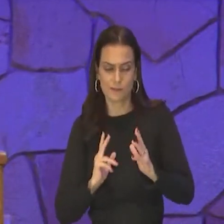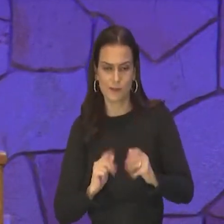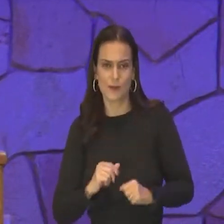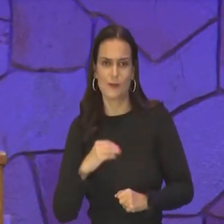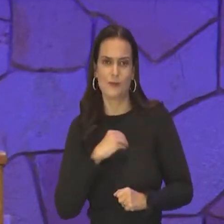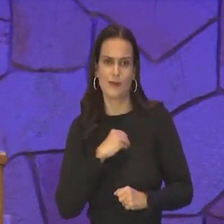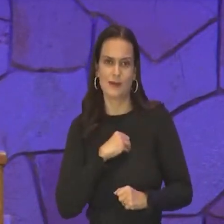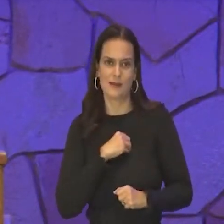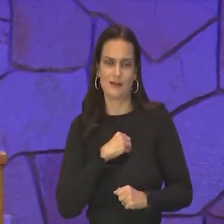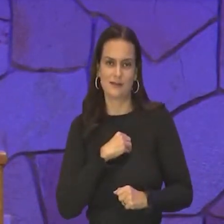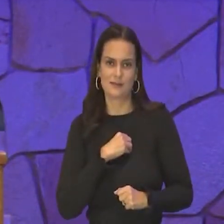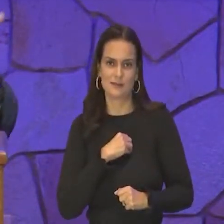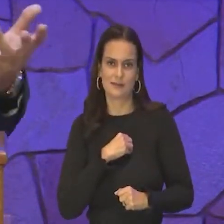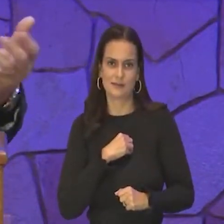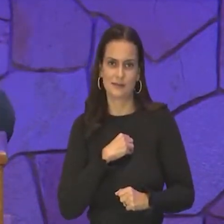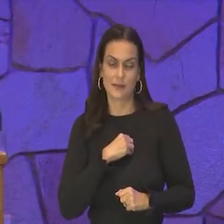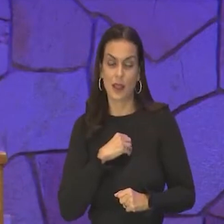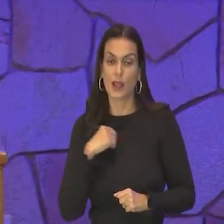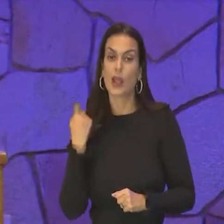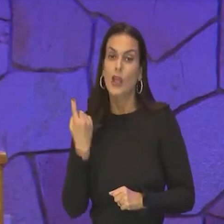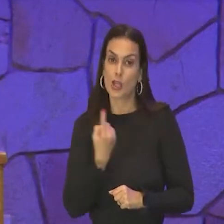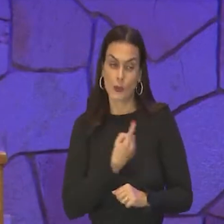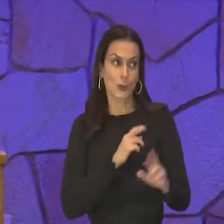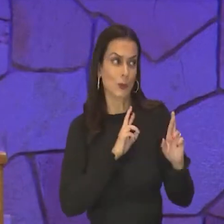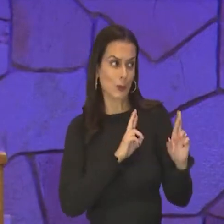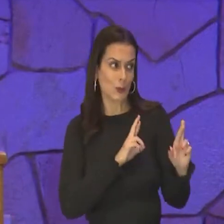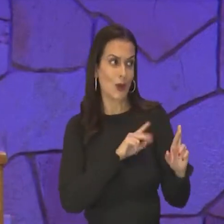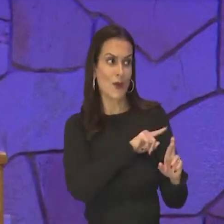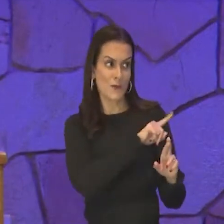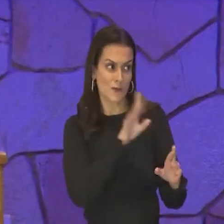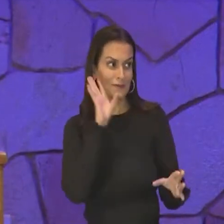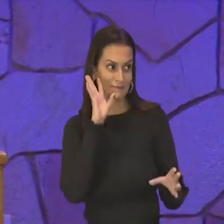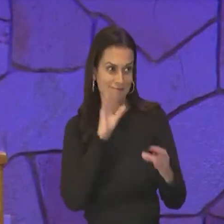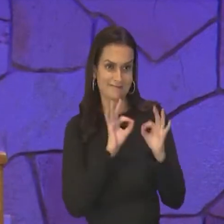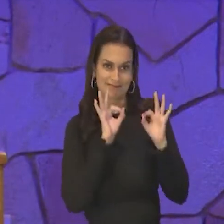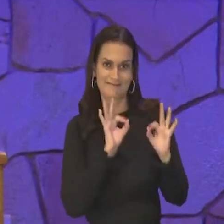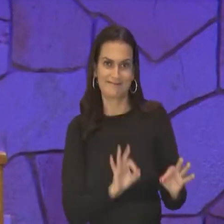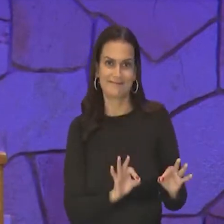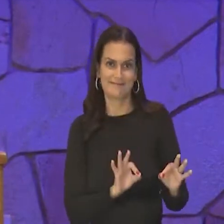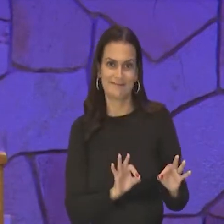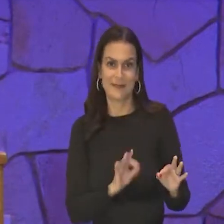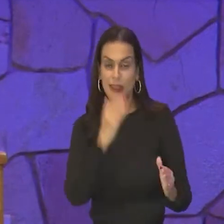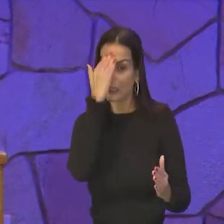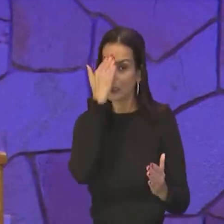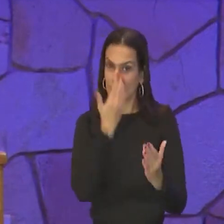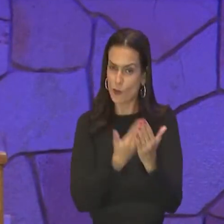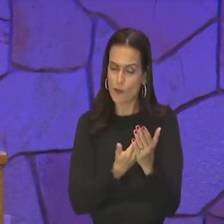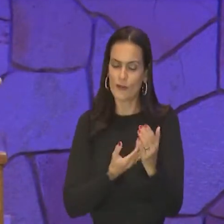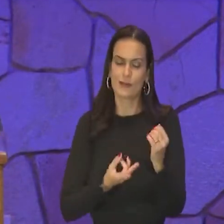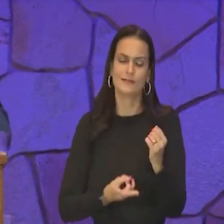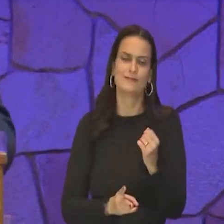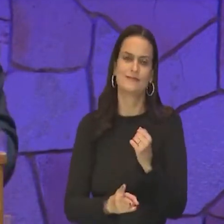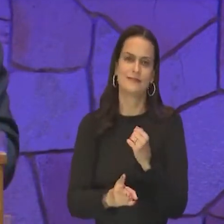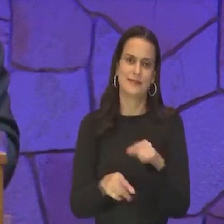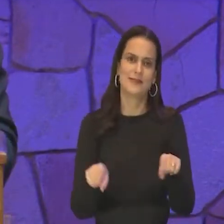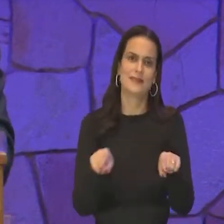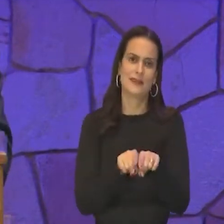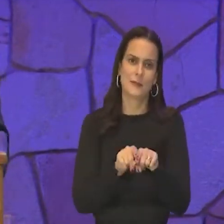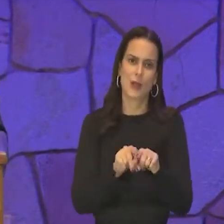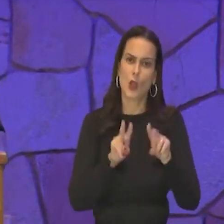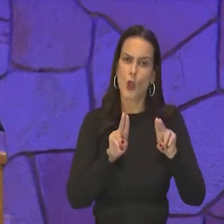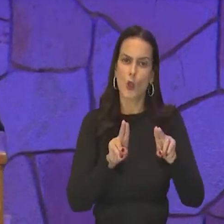pecado. E nós esperamos que vocês tenham entendido desta maneira e que creiam para sempre, nunca